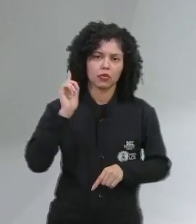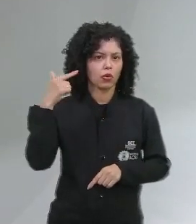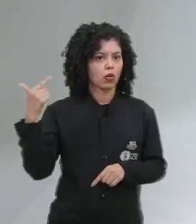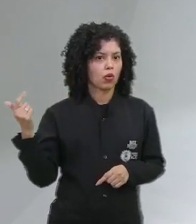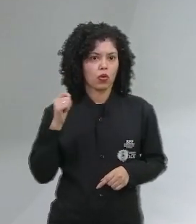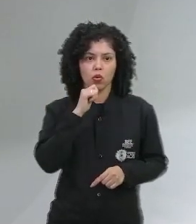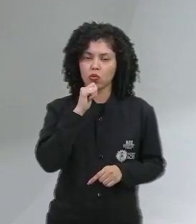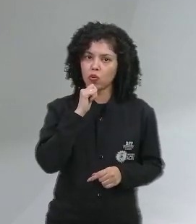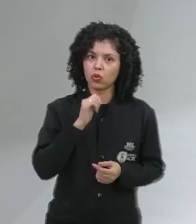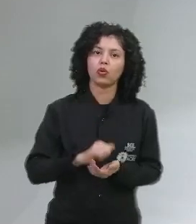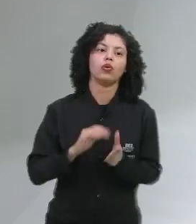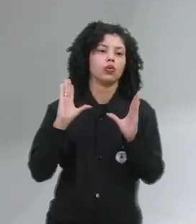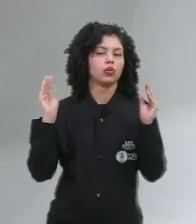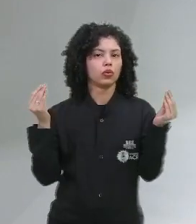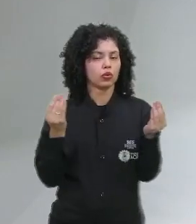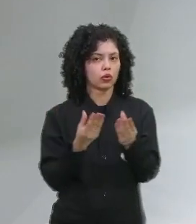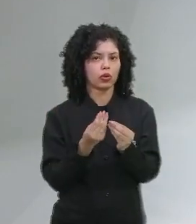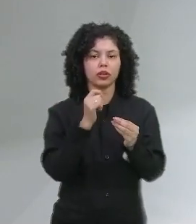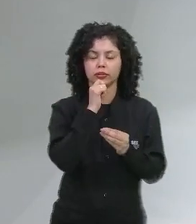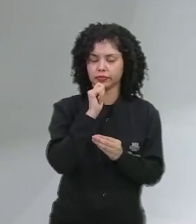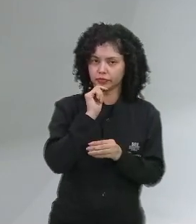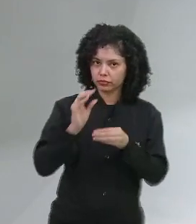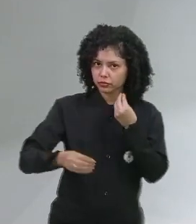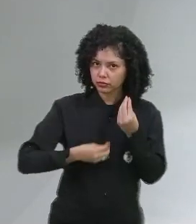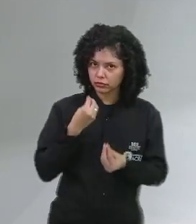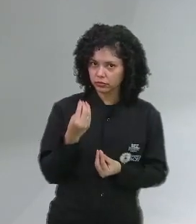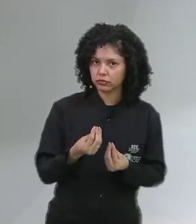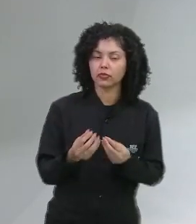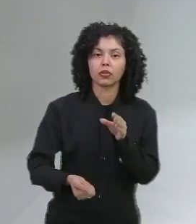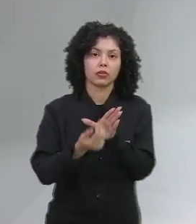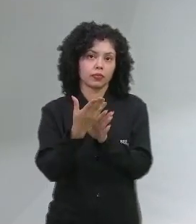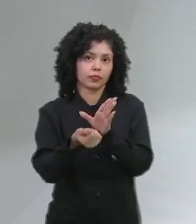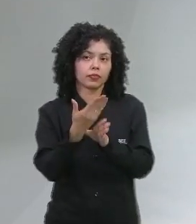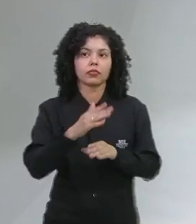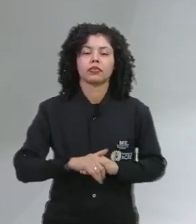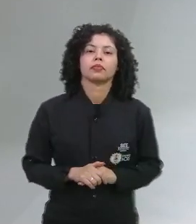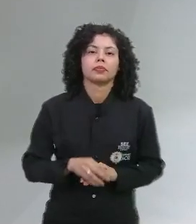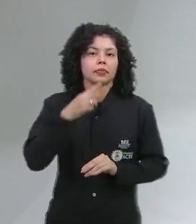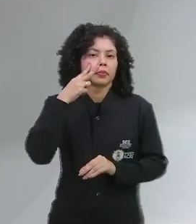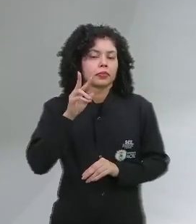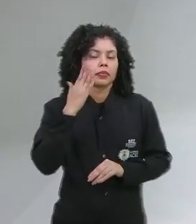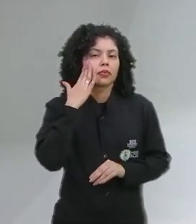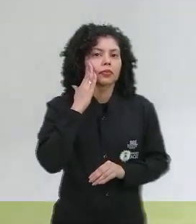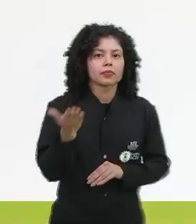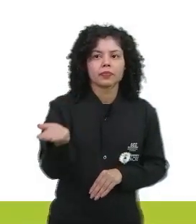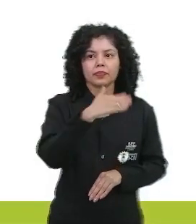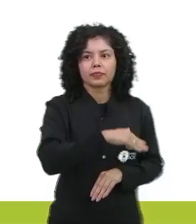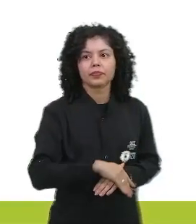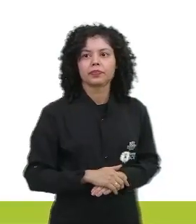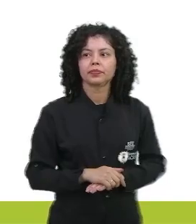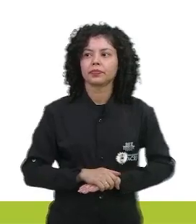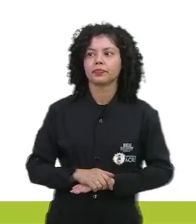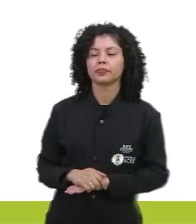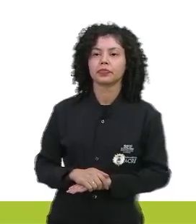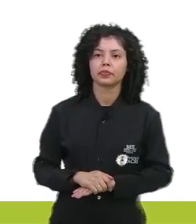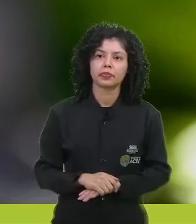outra substância que seja oleaginosa. Mas como que ele é produzido? Então, vamos entender. Vem comigo aqui na tela, olha